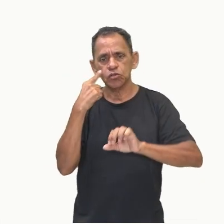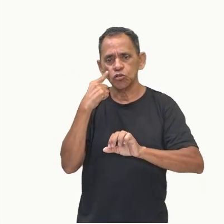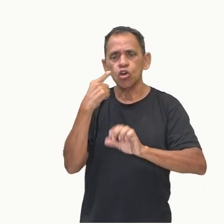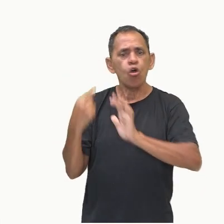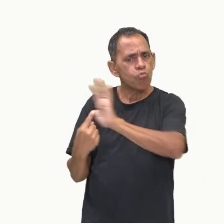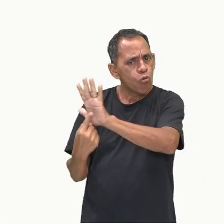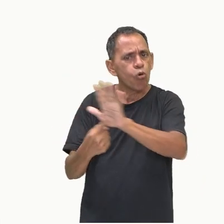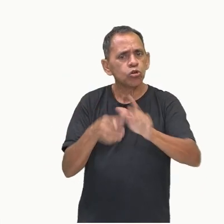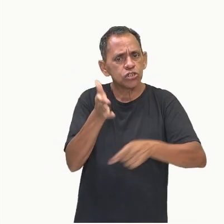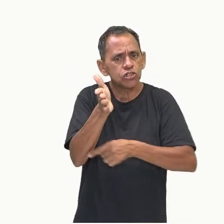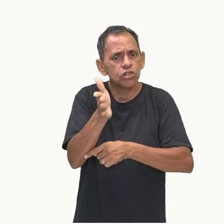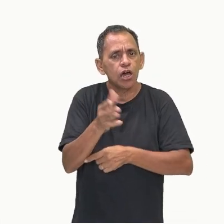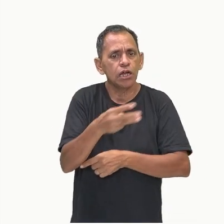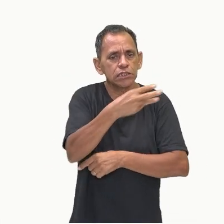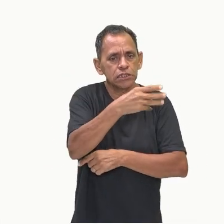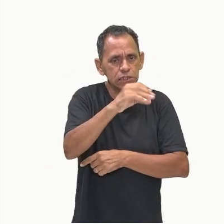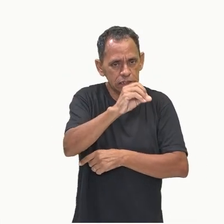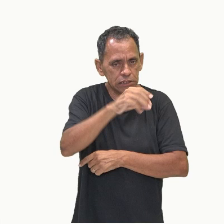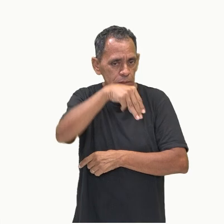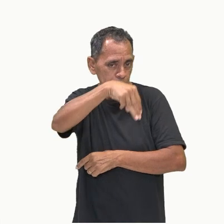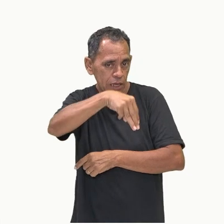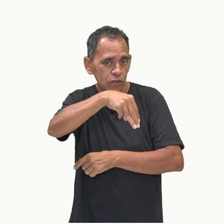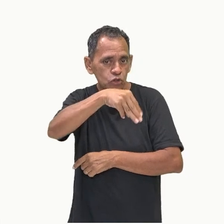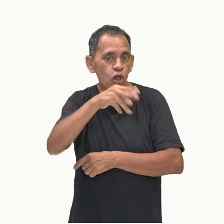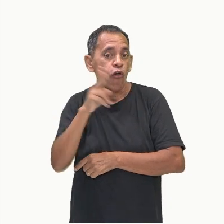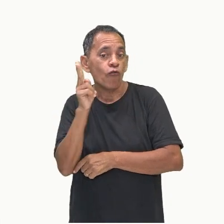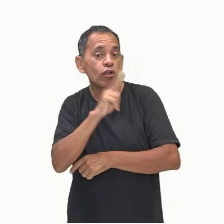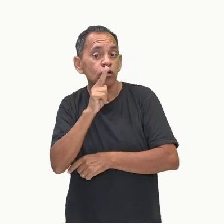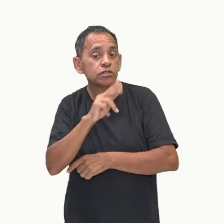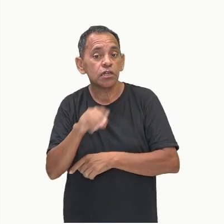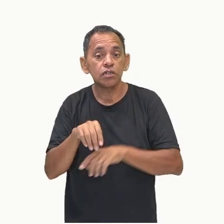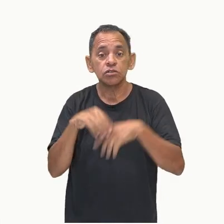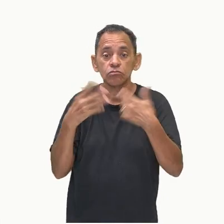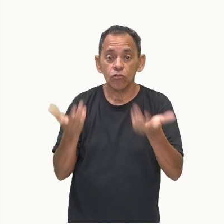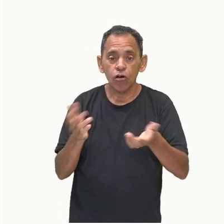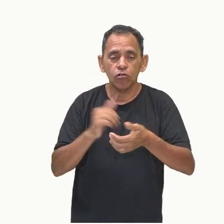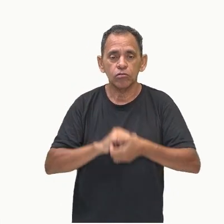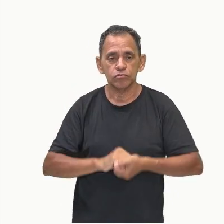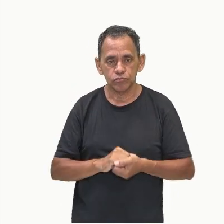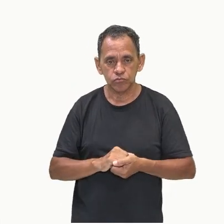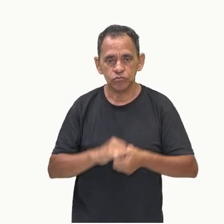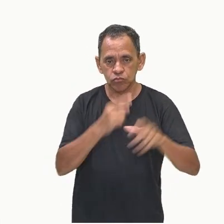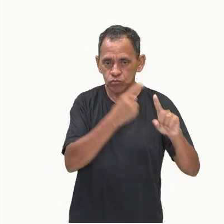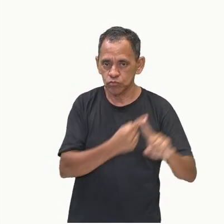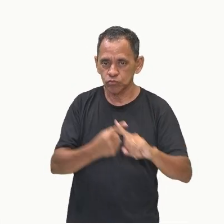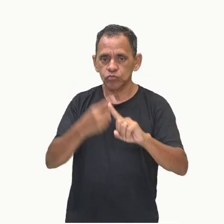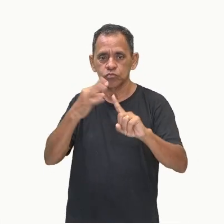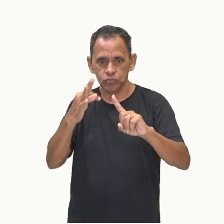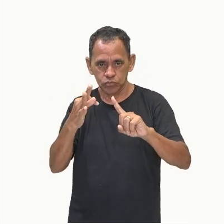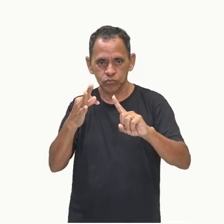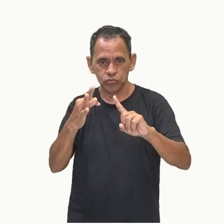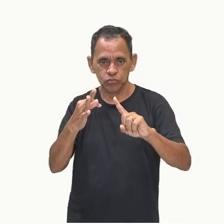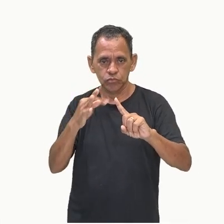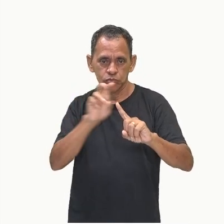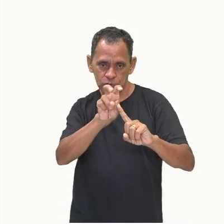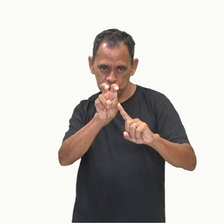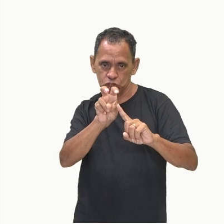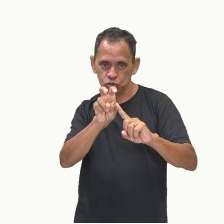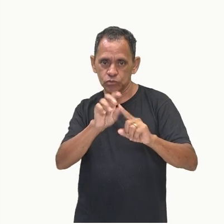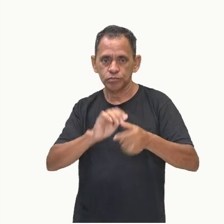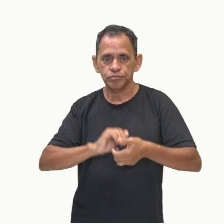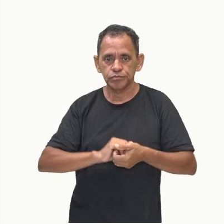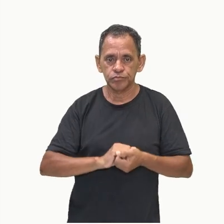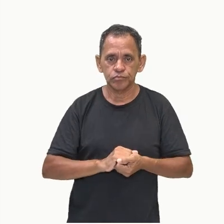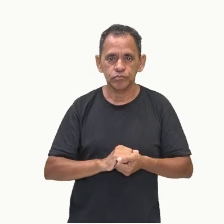30 m velocidade velocidade professor é o que tá multiplicando com T 5 positivo